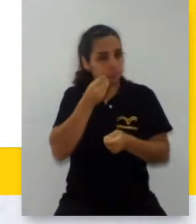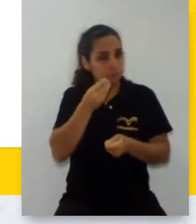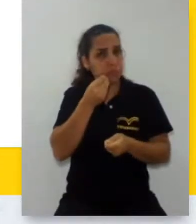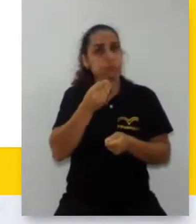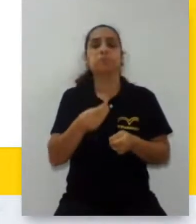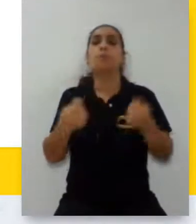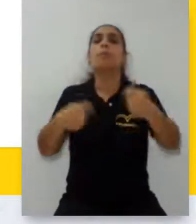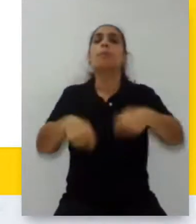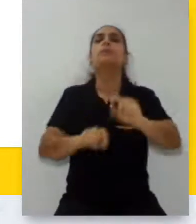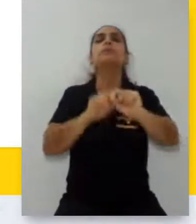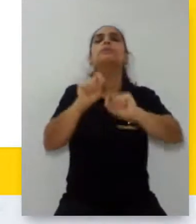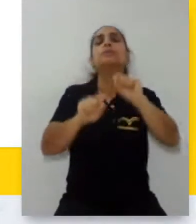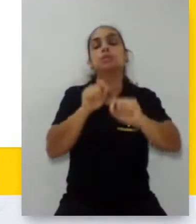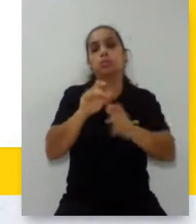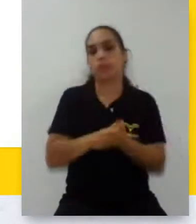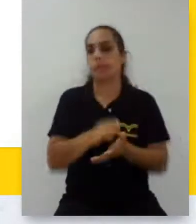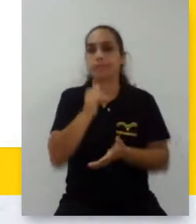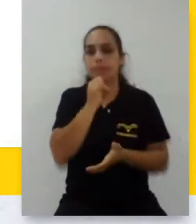eu estou tendo...